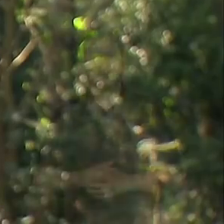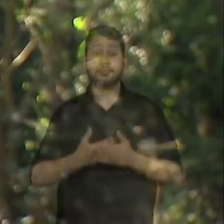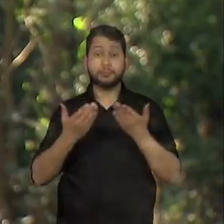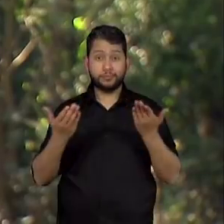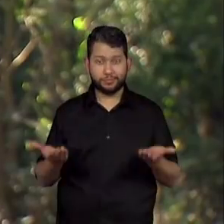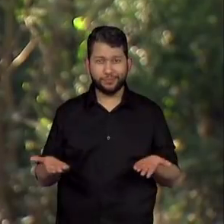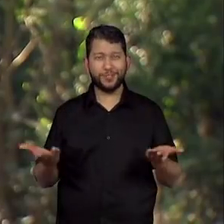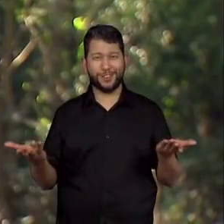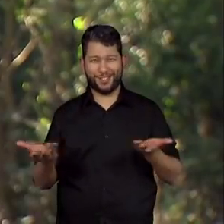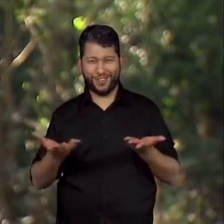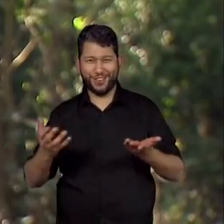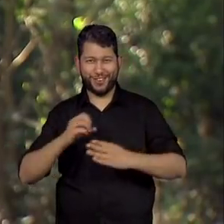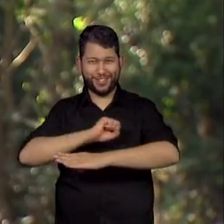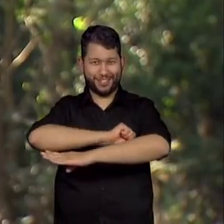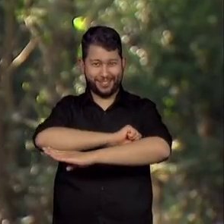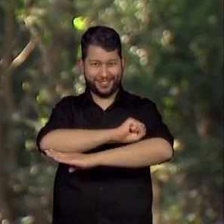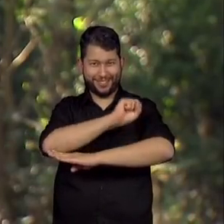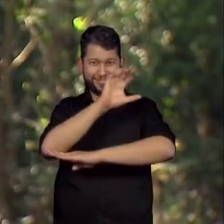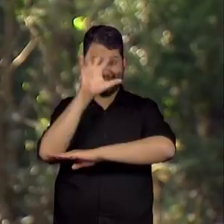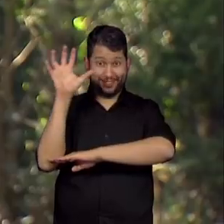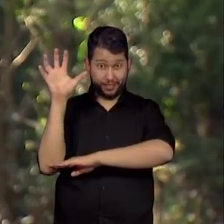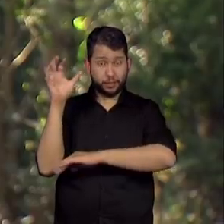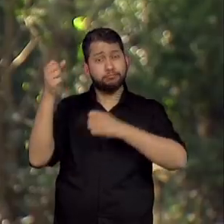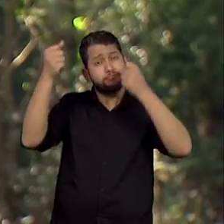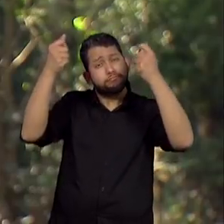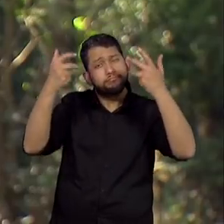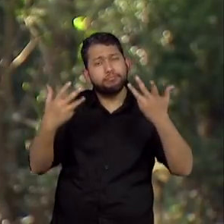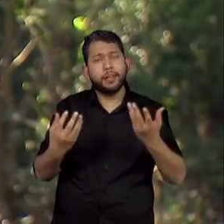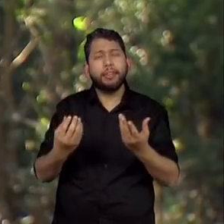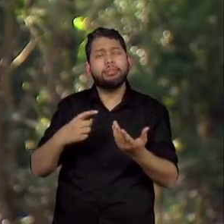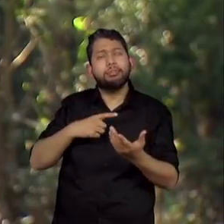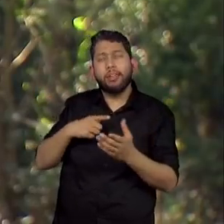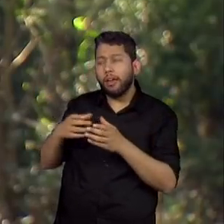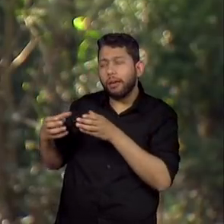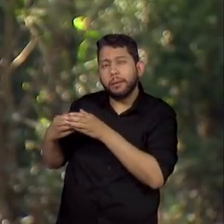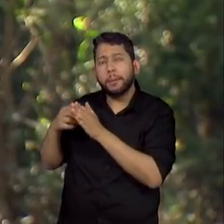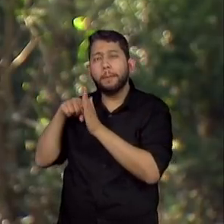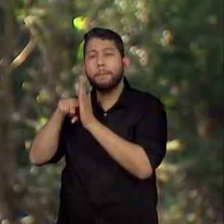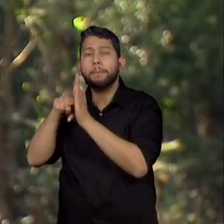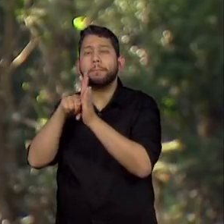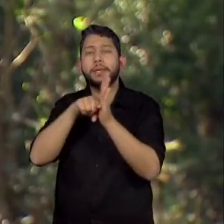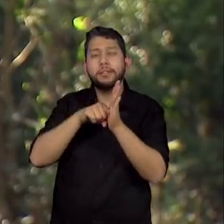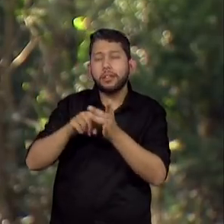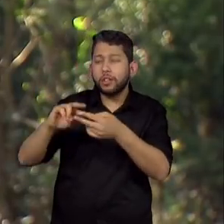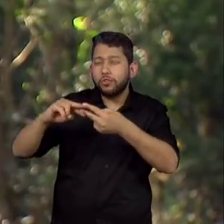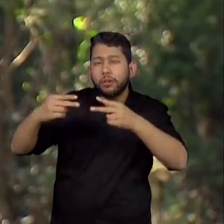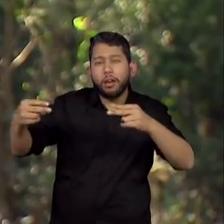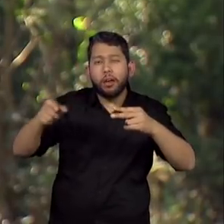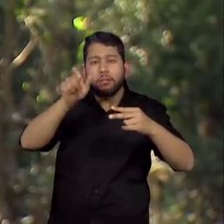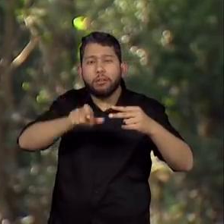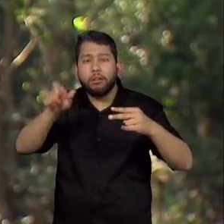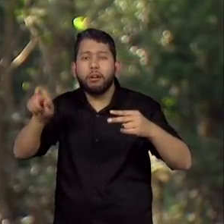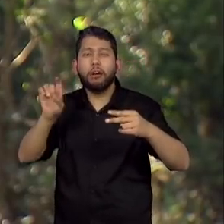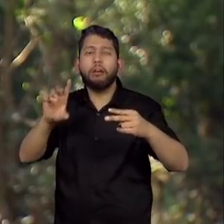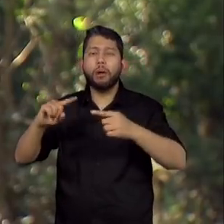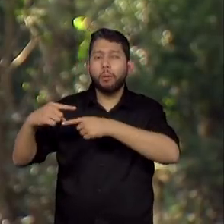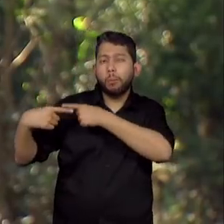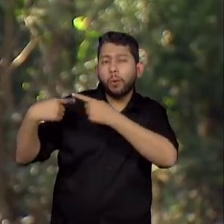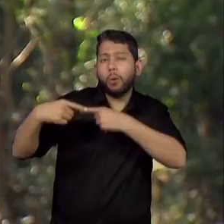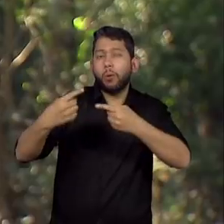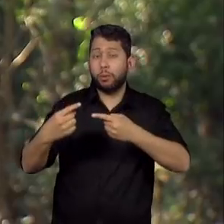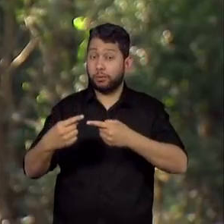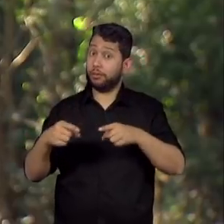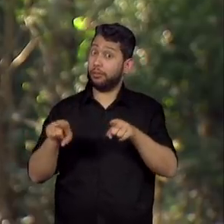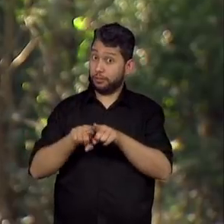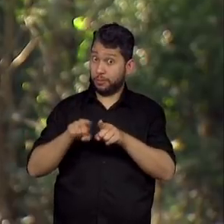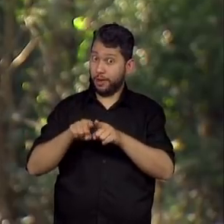No Repórter Eco de hoje, você vai saber como as pesquisas sobre patrimônio genético, além dos fatores ambientais,